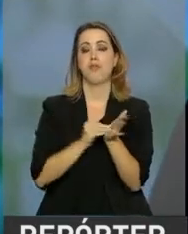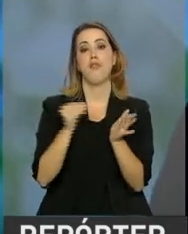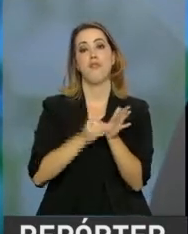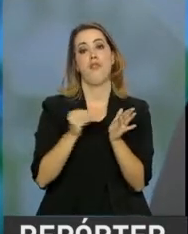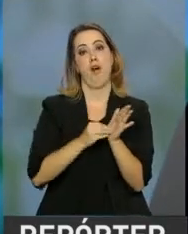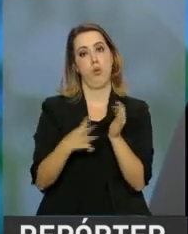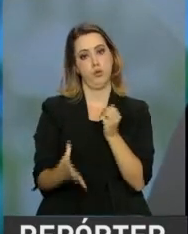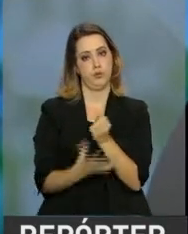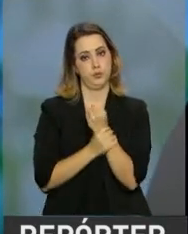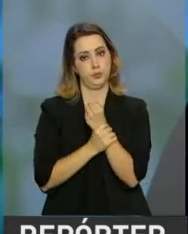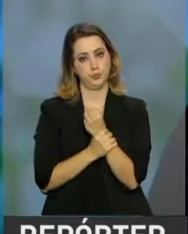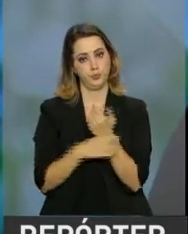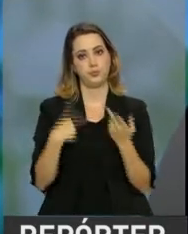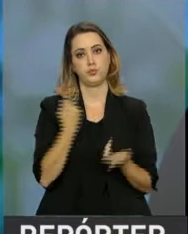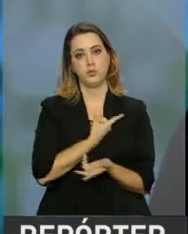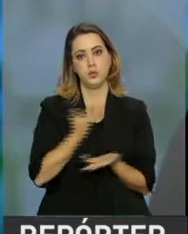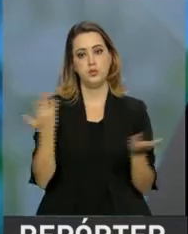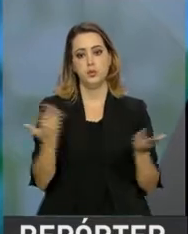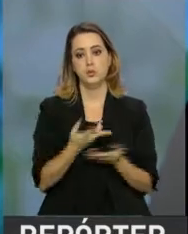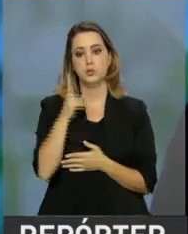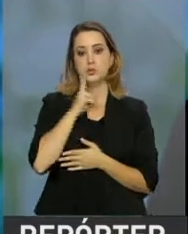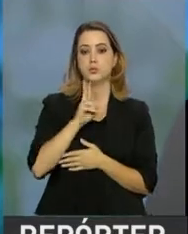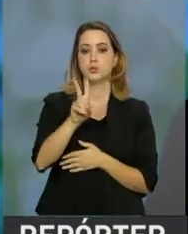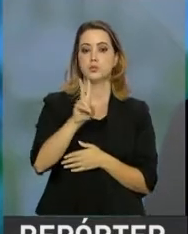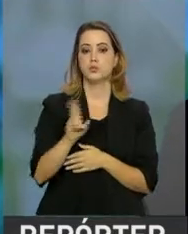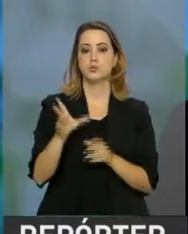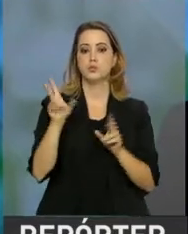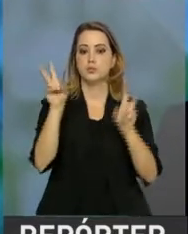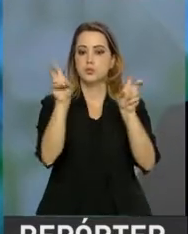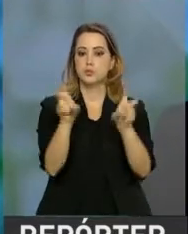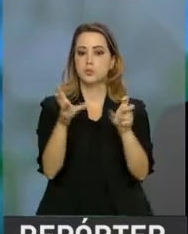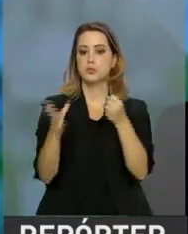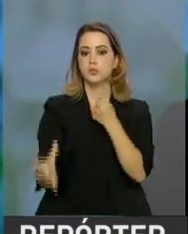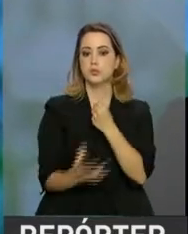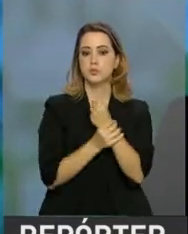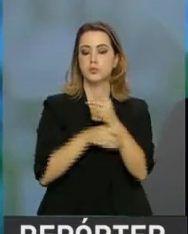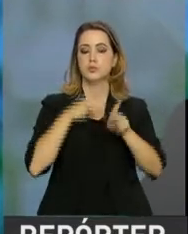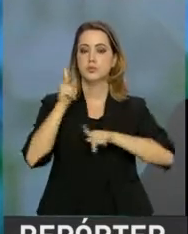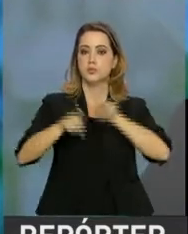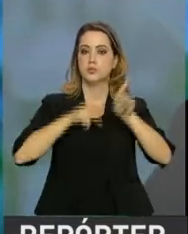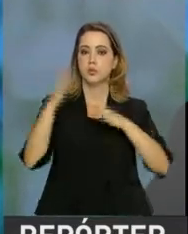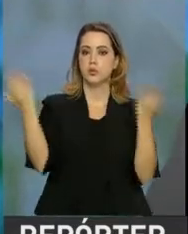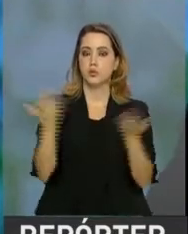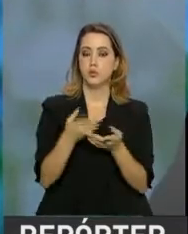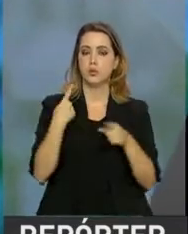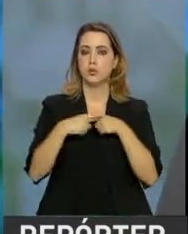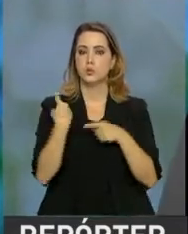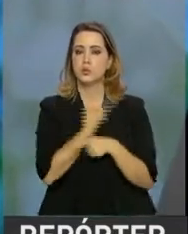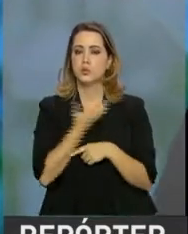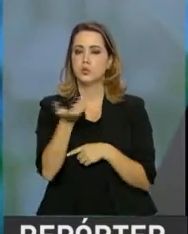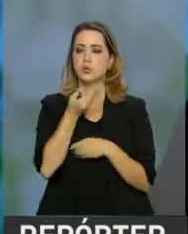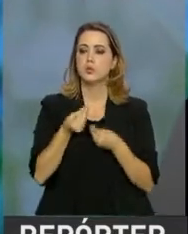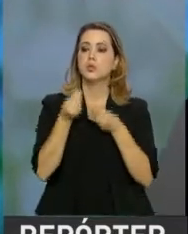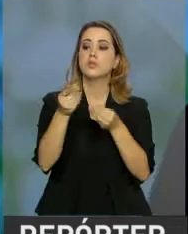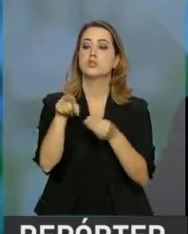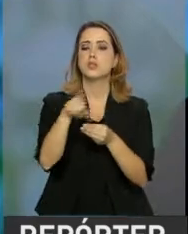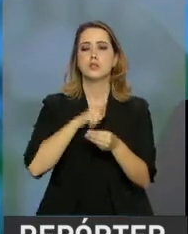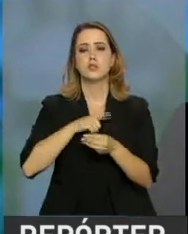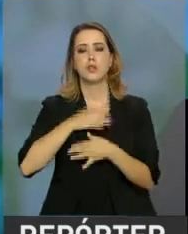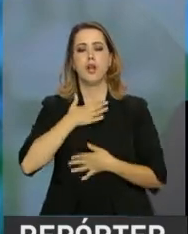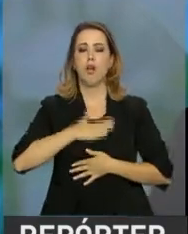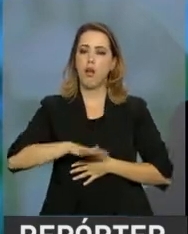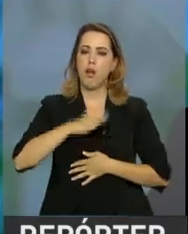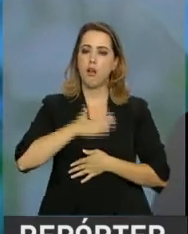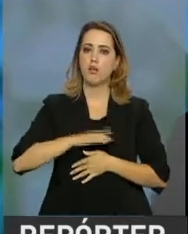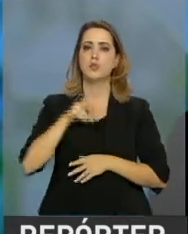no nosso país portanto nós estamos voltados para o tema da segurança pública agora porque nós queremos que você tem um pouco mais de tranquilidade